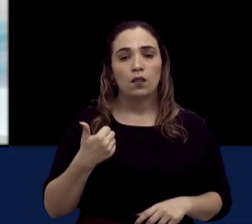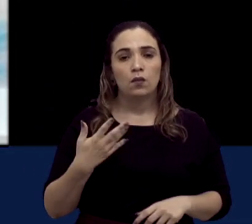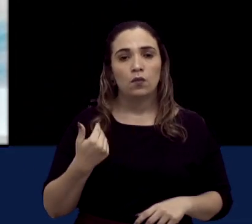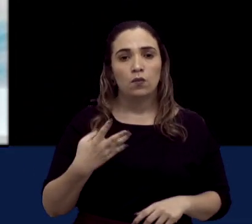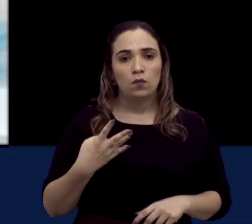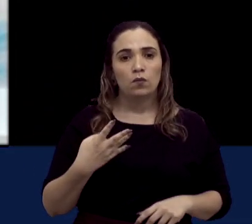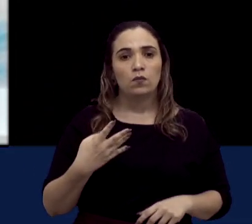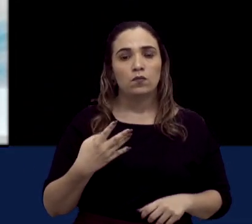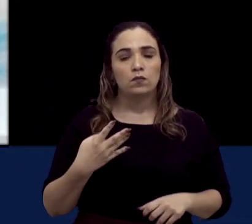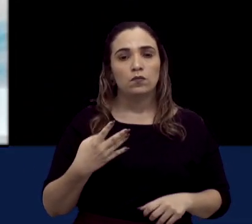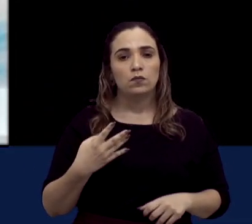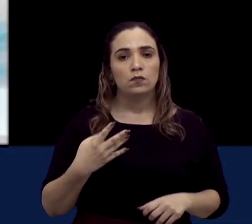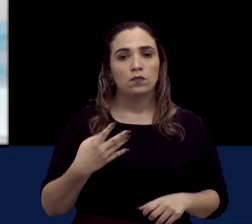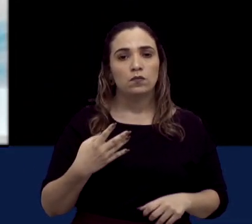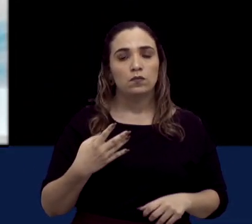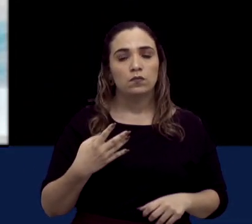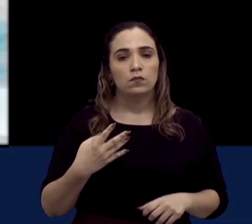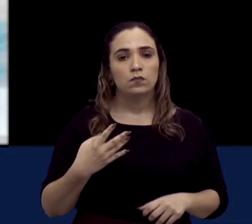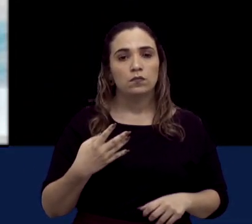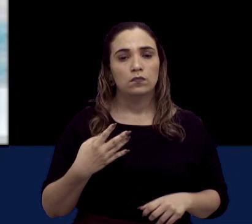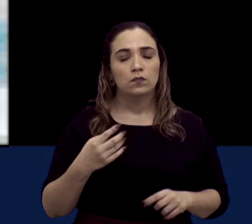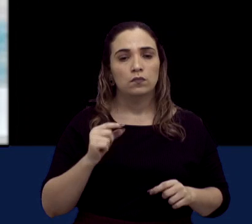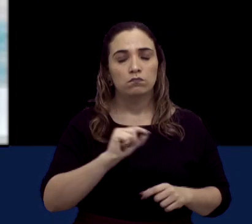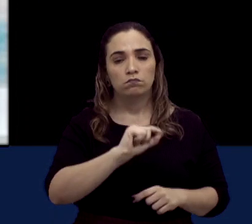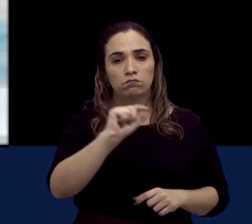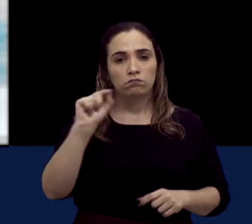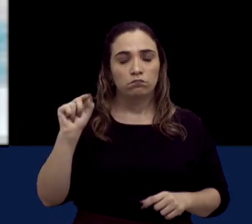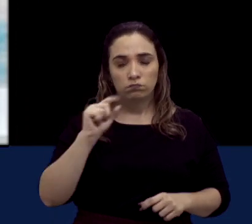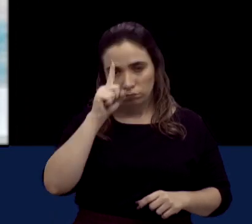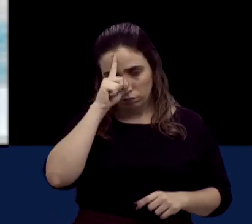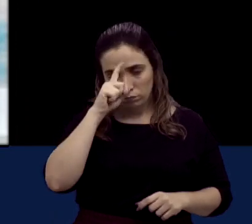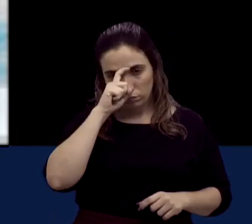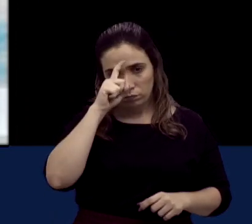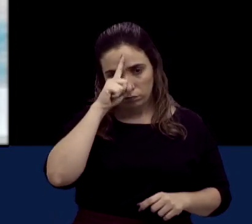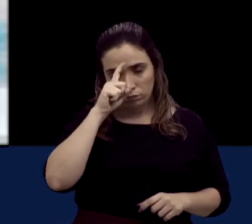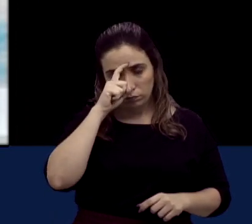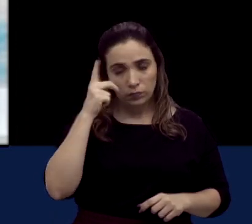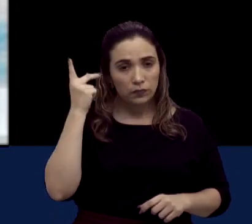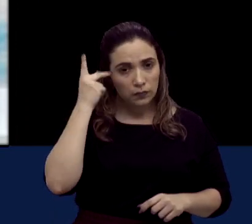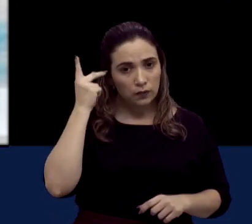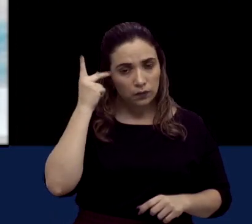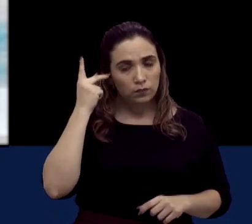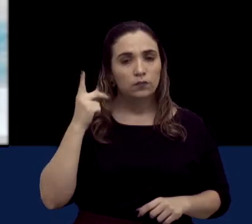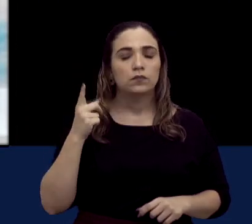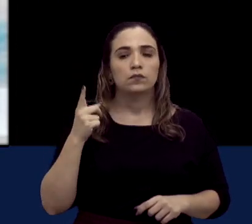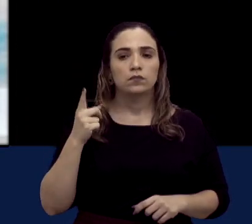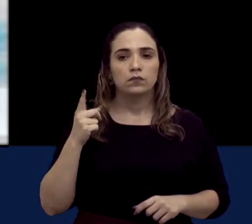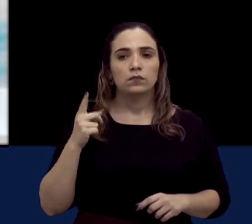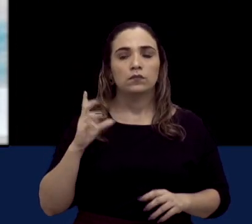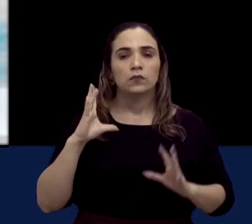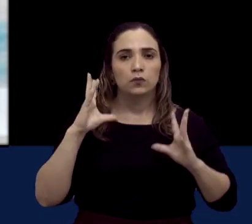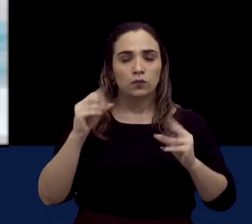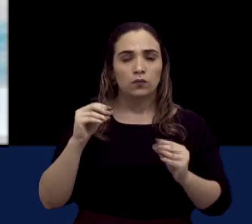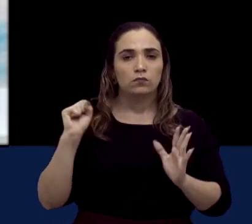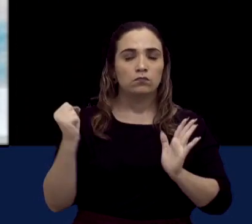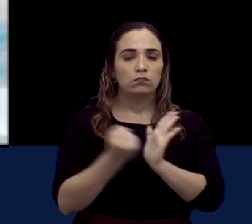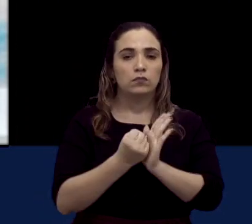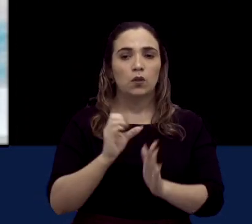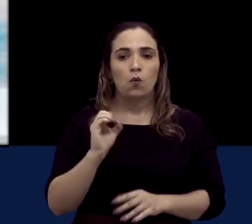unidades hospitalares desse trabalho específico, gerenciados pelos OS São Paulo, eram acreditados pela